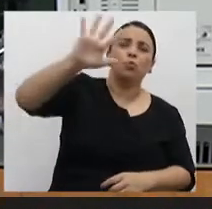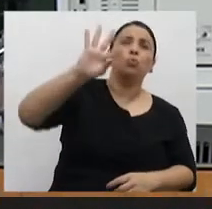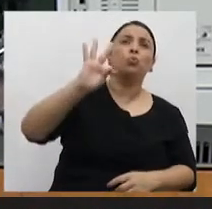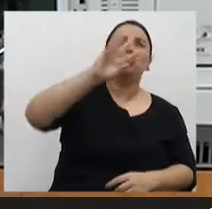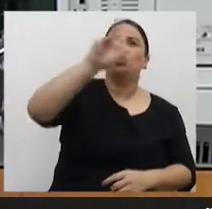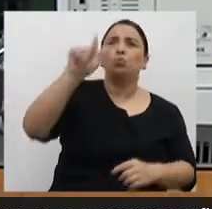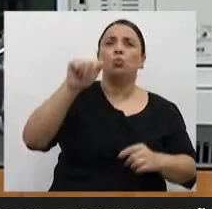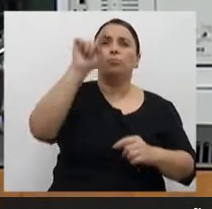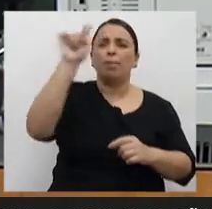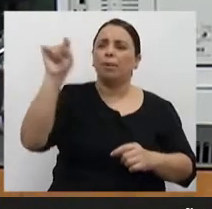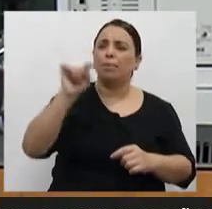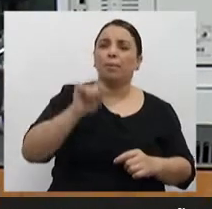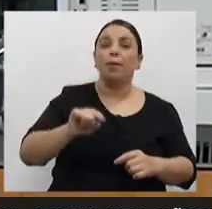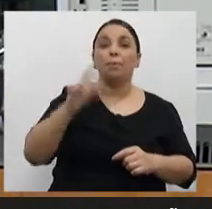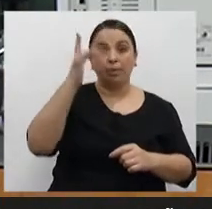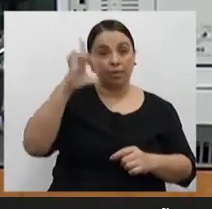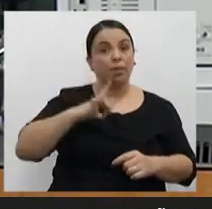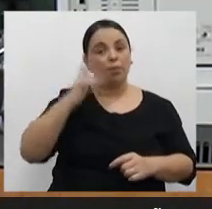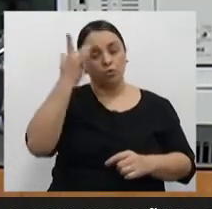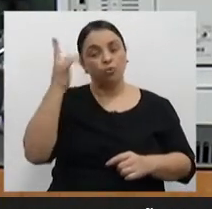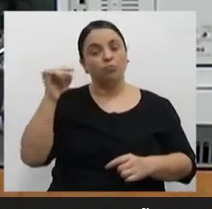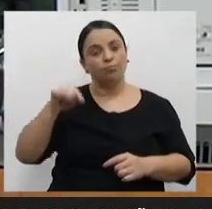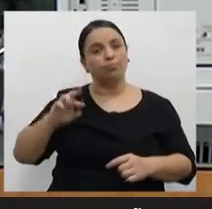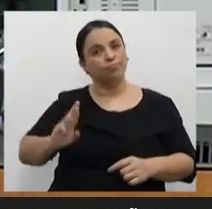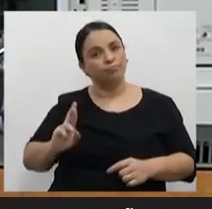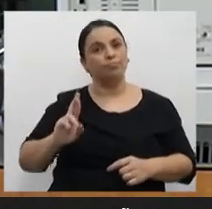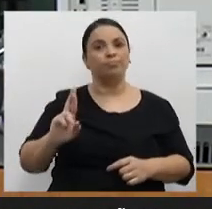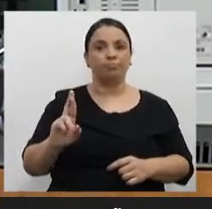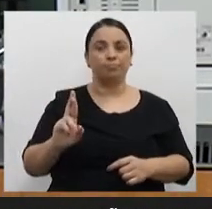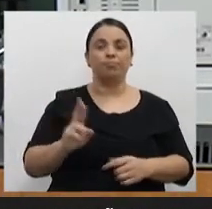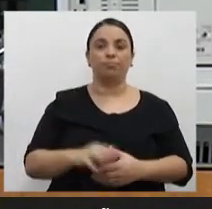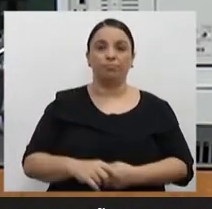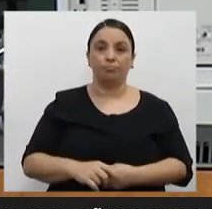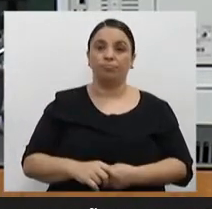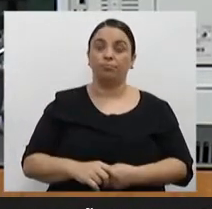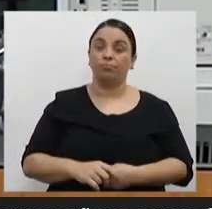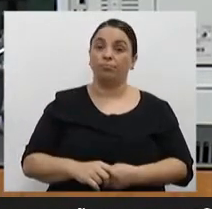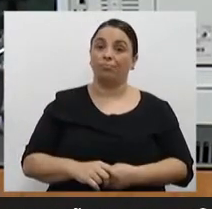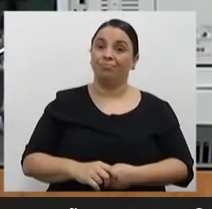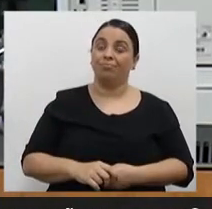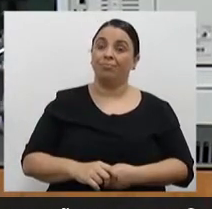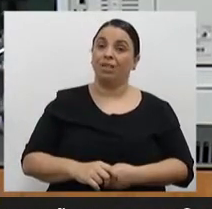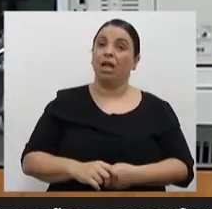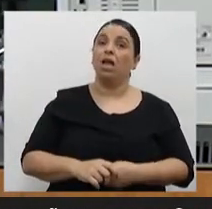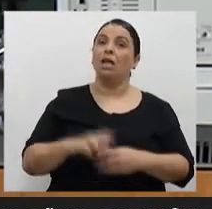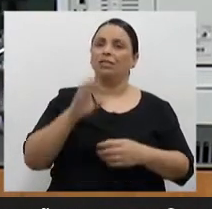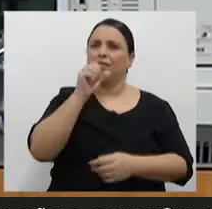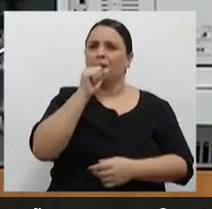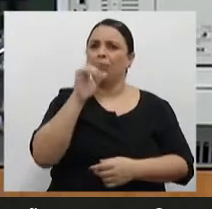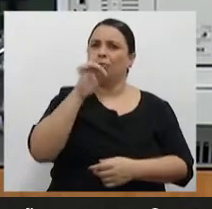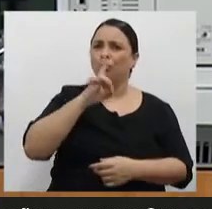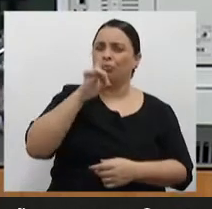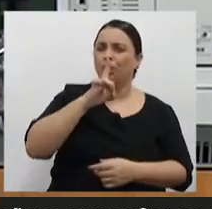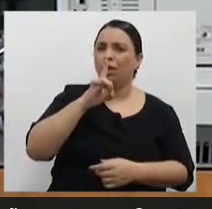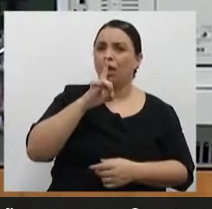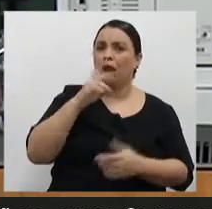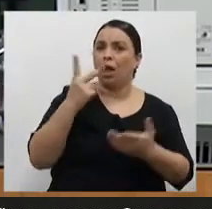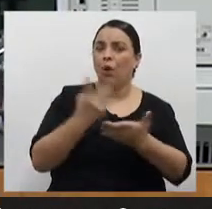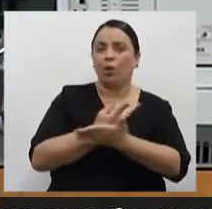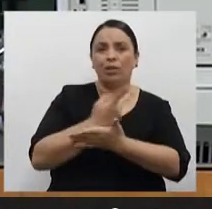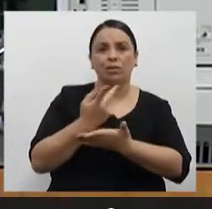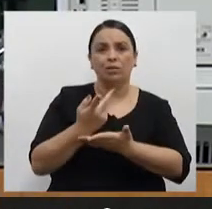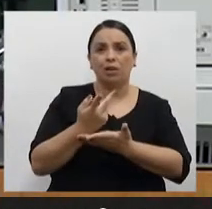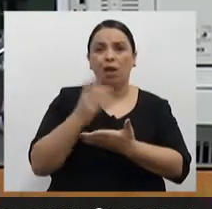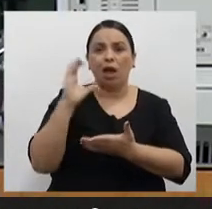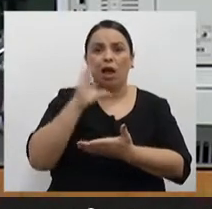ouvi-los, né? Muito triste o que aconteceu em Belo Horizonte no final de semana, que praticamente foi um sábado e uma segunda-feira,